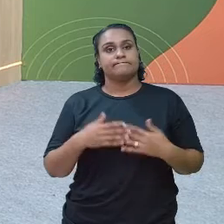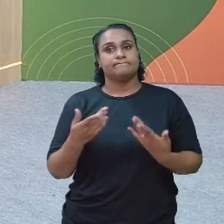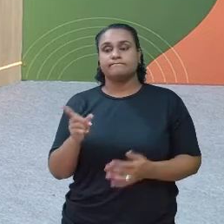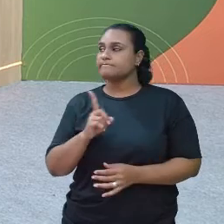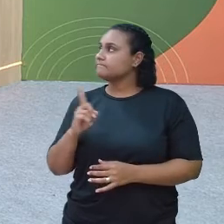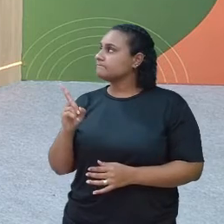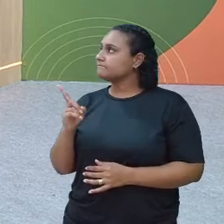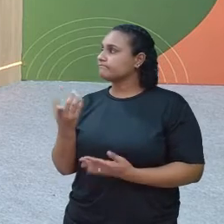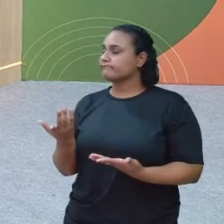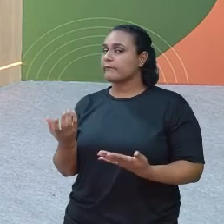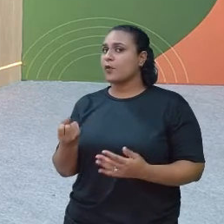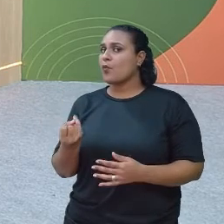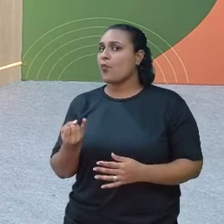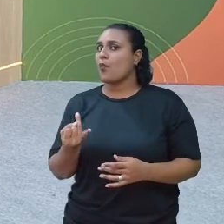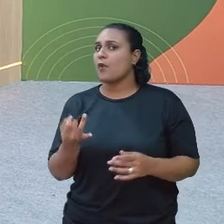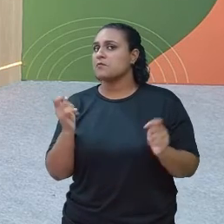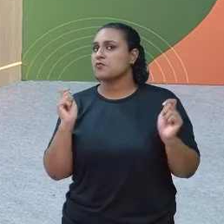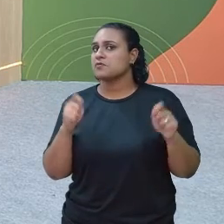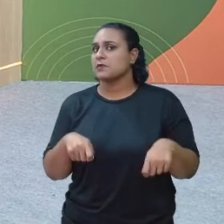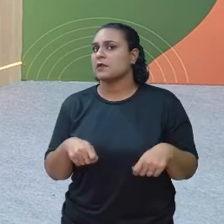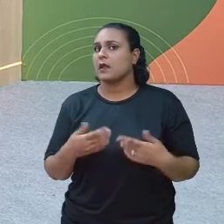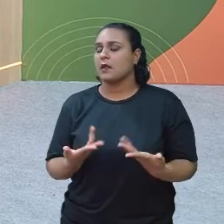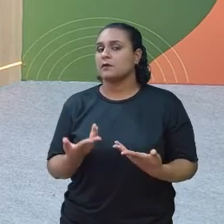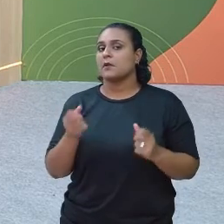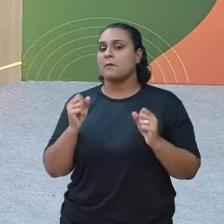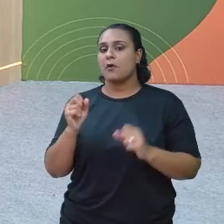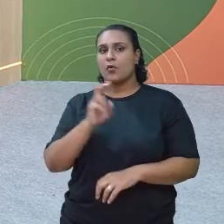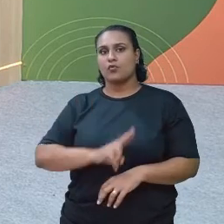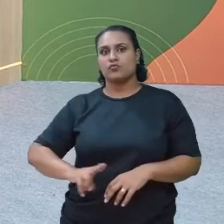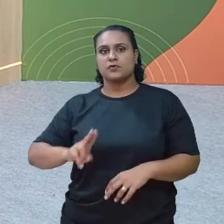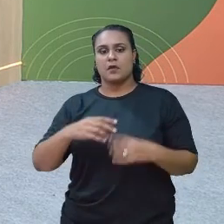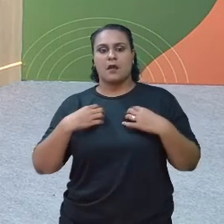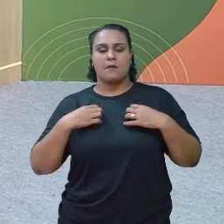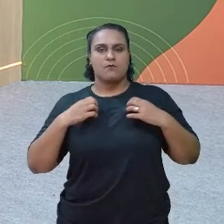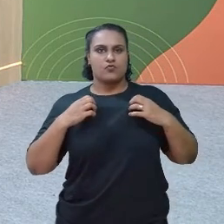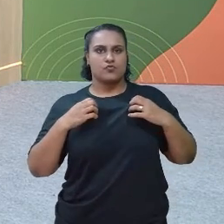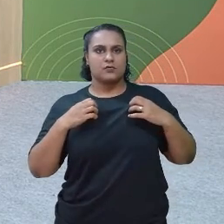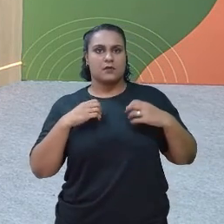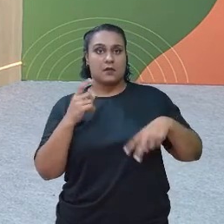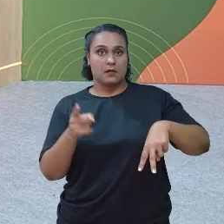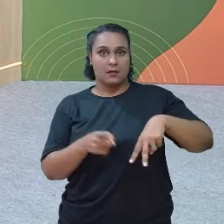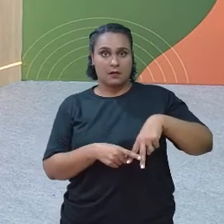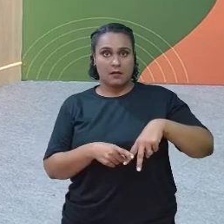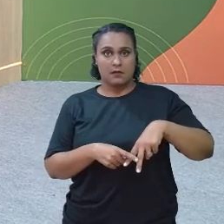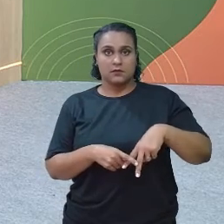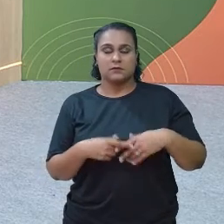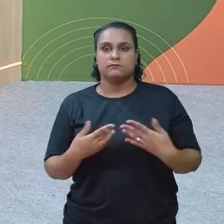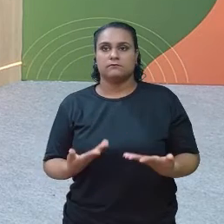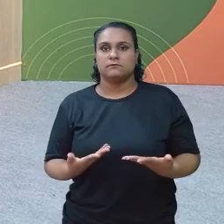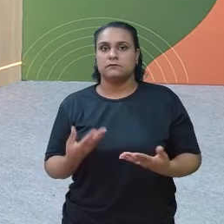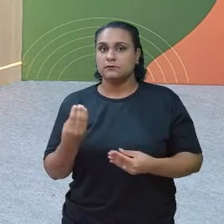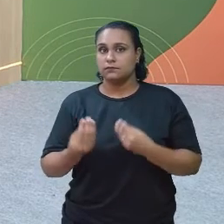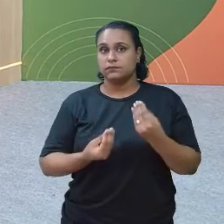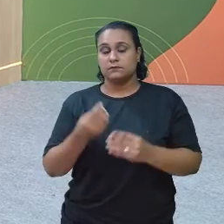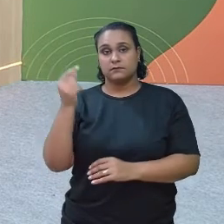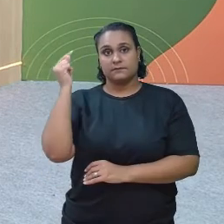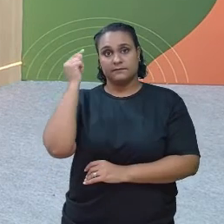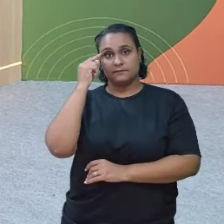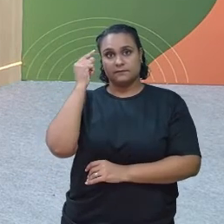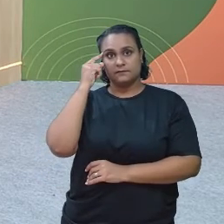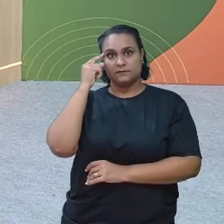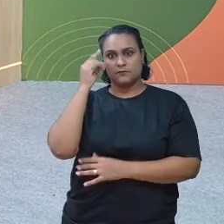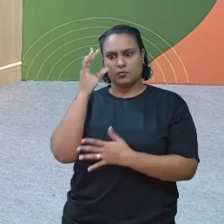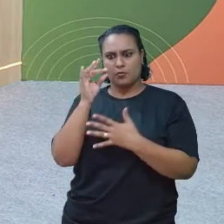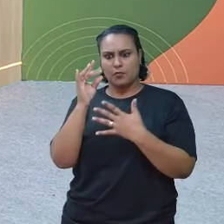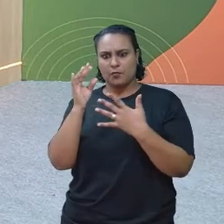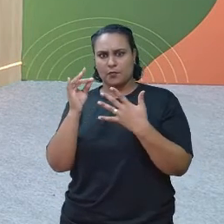quantas maneiras diferentes essa moça pode se vestir usando uma blusa e uma calça. Então, como foi que a gente pensou,